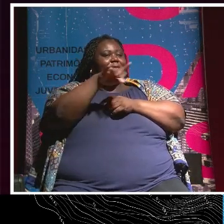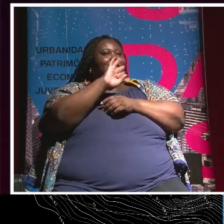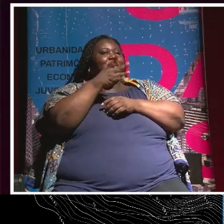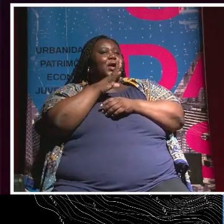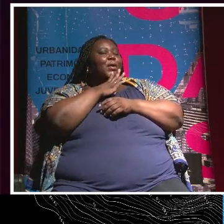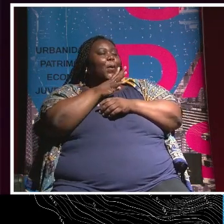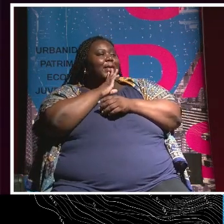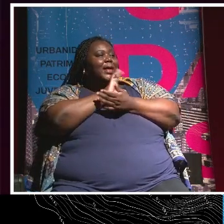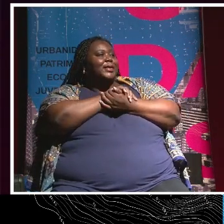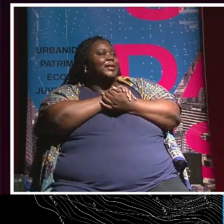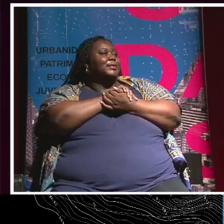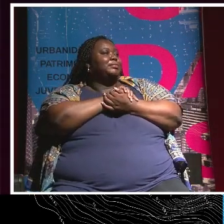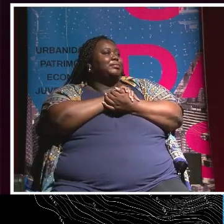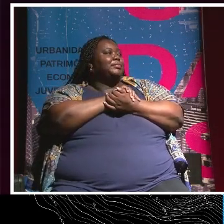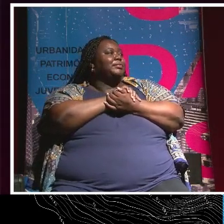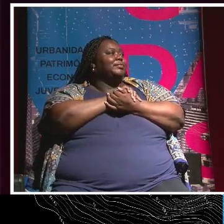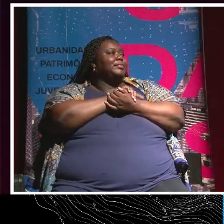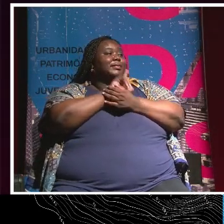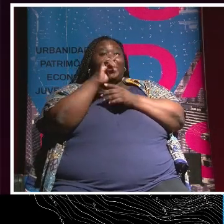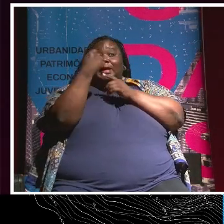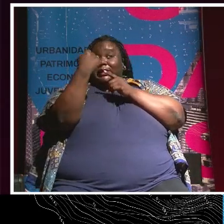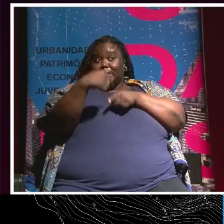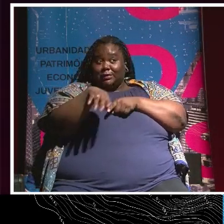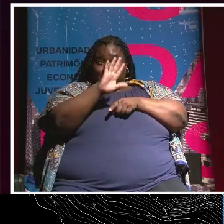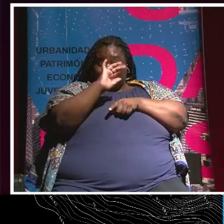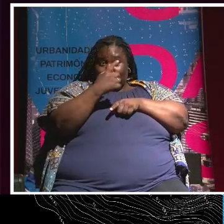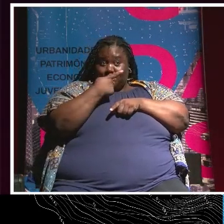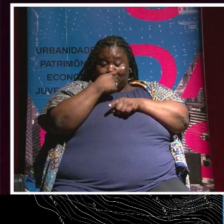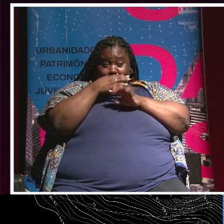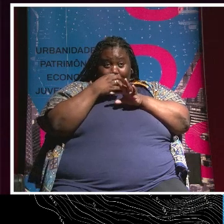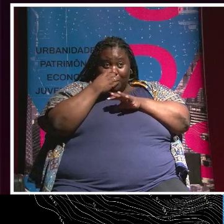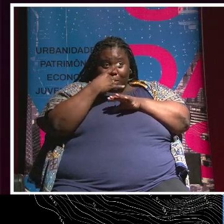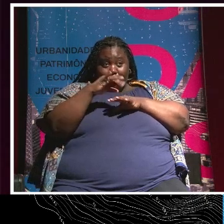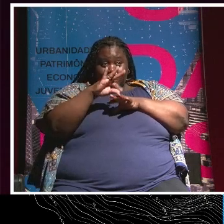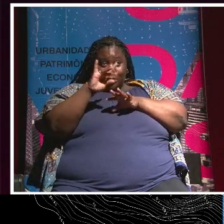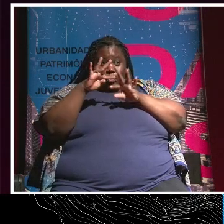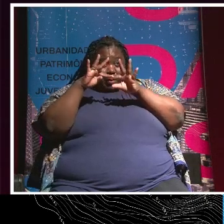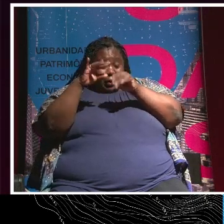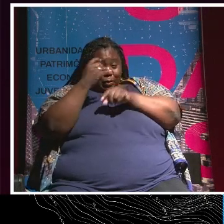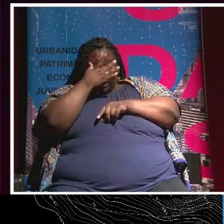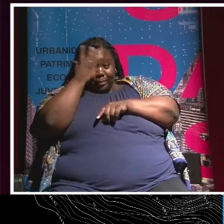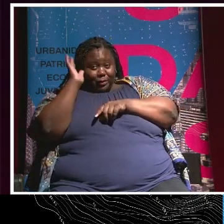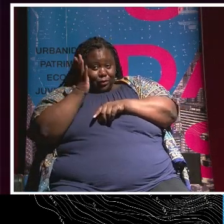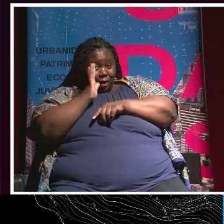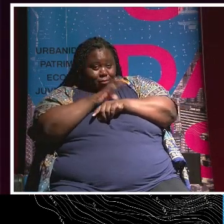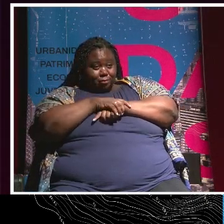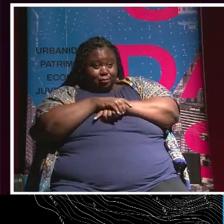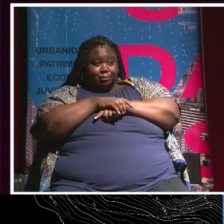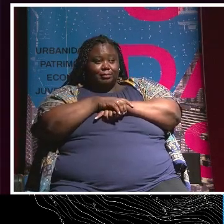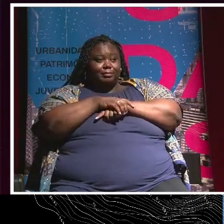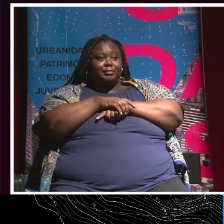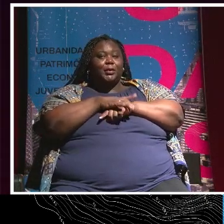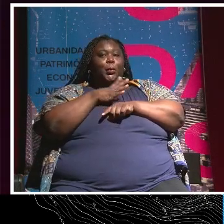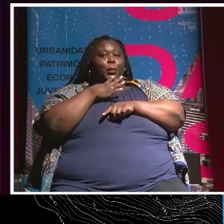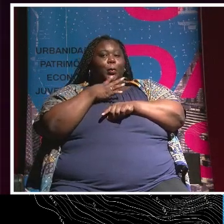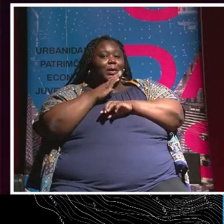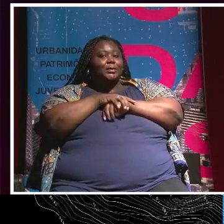conhece. É desafio. Já deu bom dia para quase todo mundo, né, Carla?